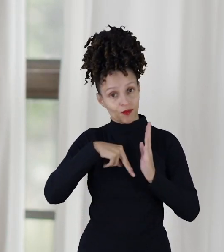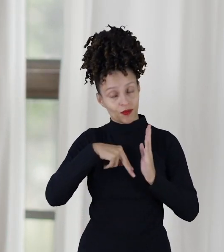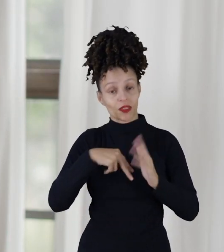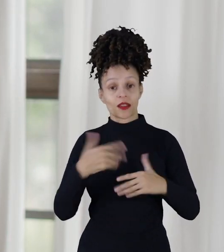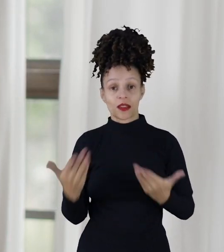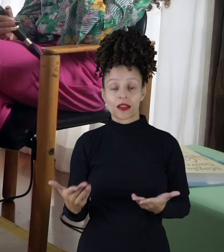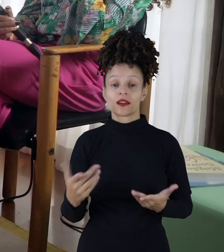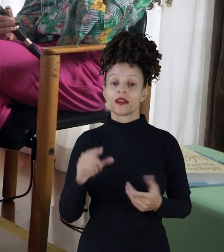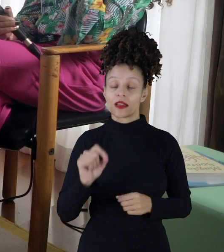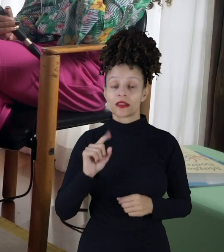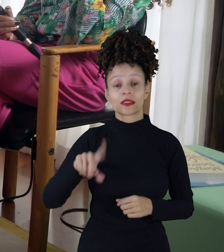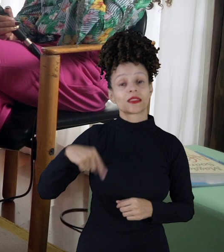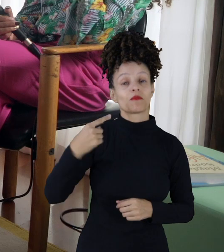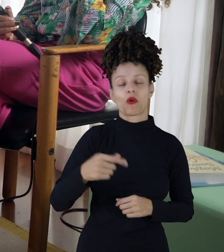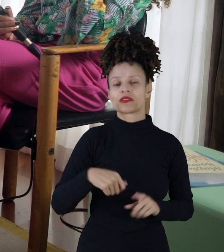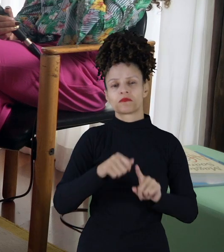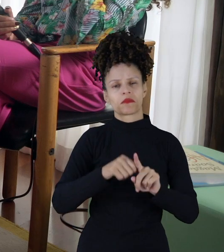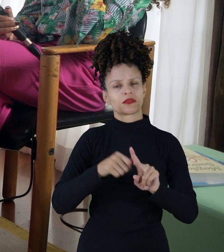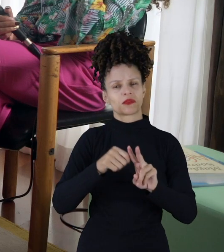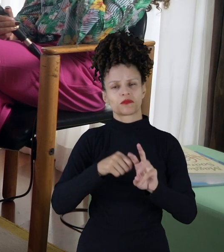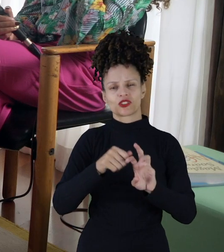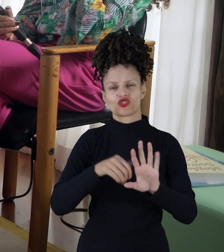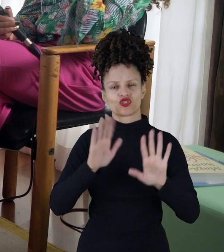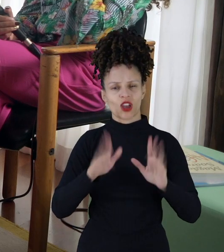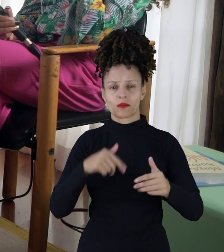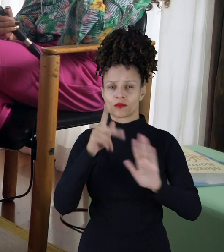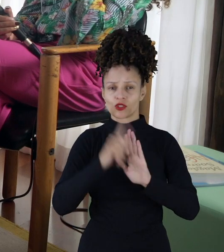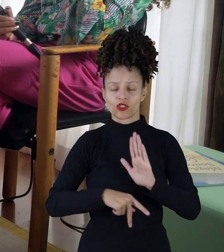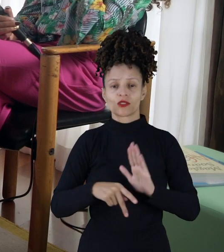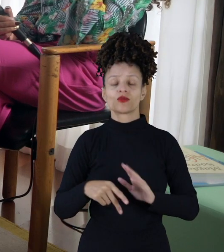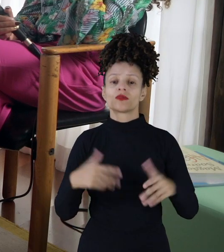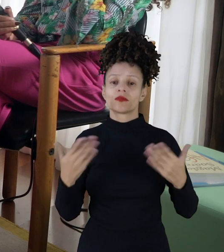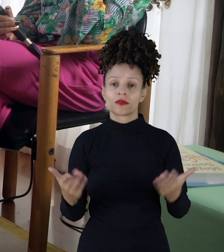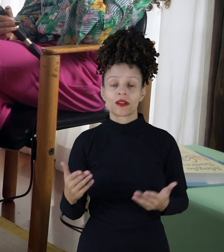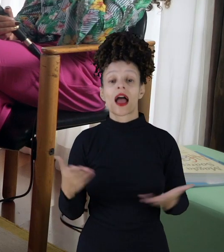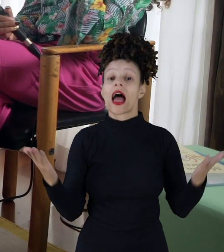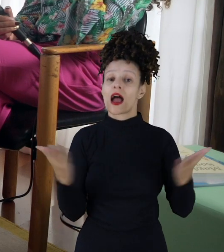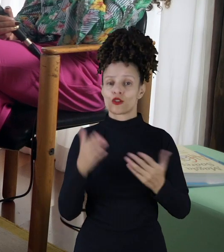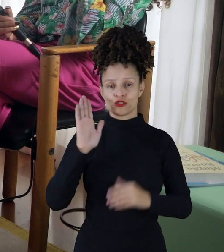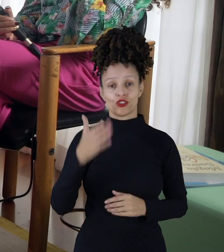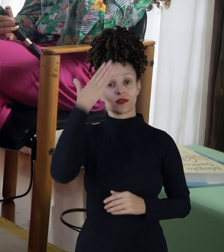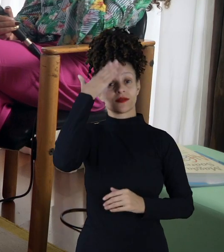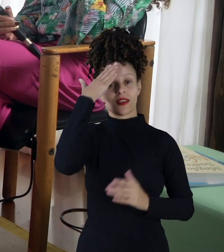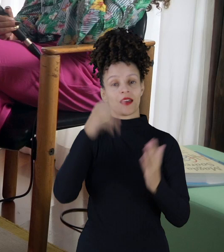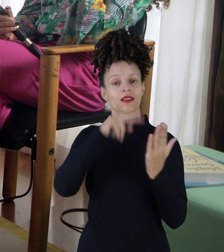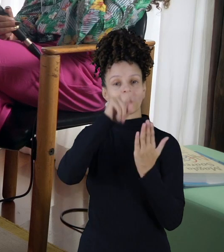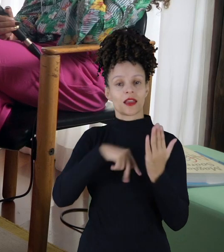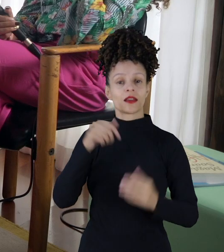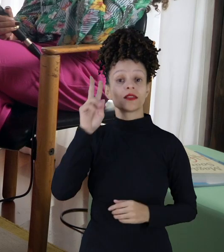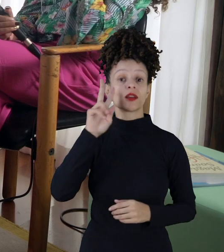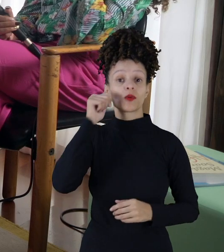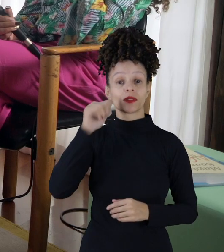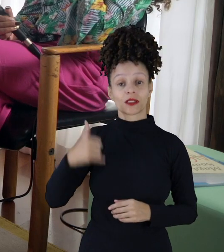ler. A ponto deles, depois de meses da gente já lá fazendo o projeto, eles... Agora eu já sei ler. Eu